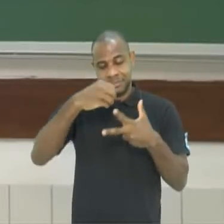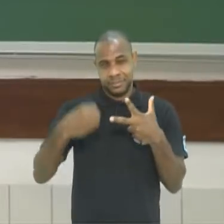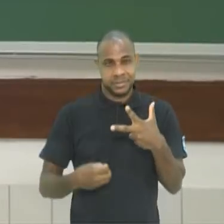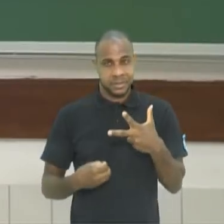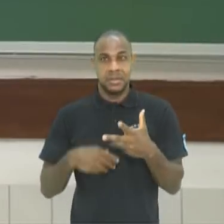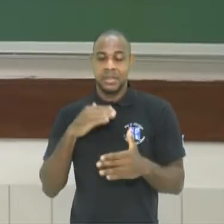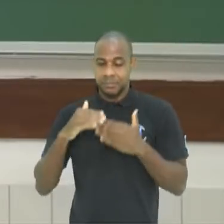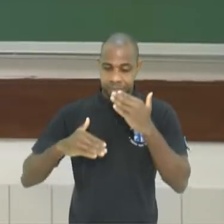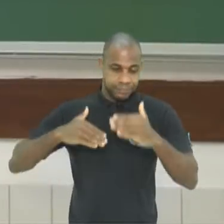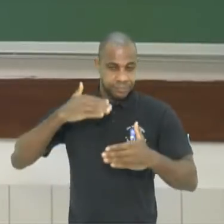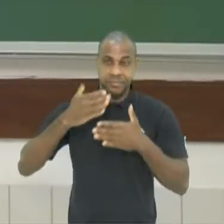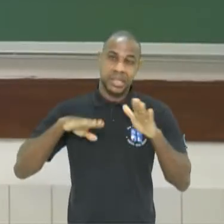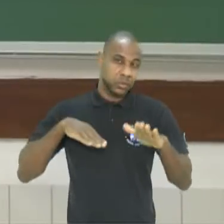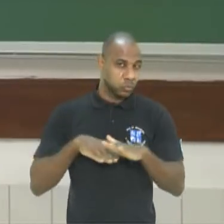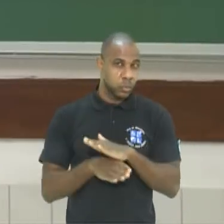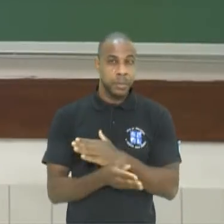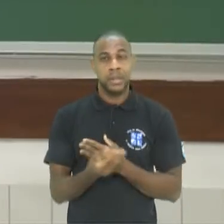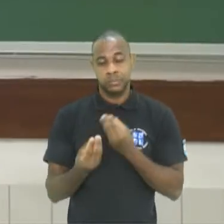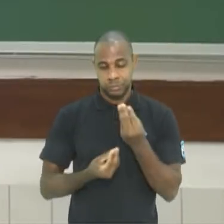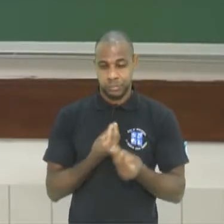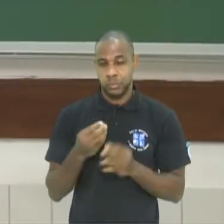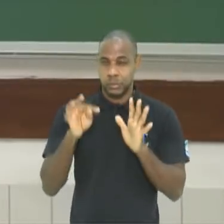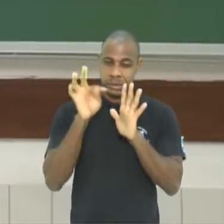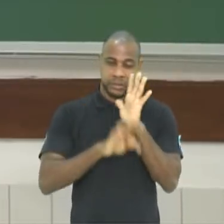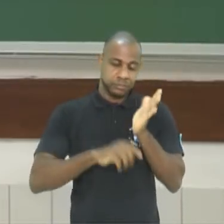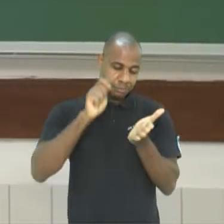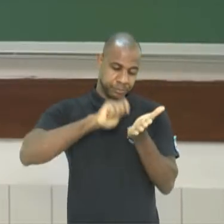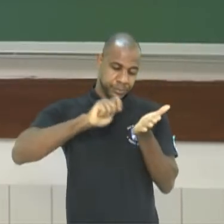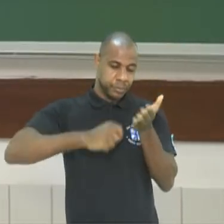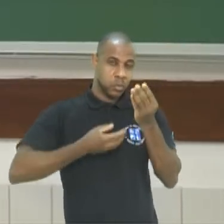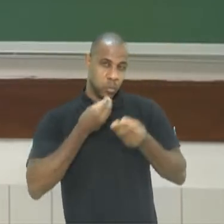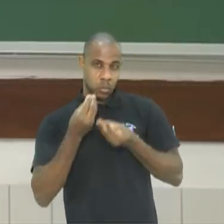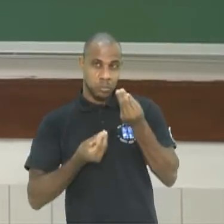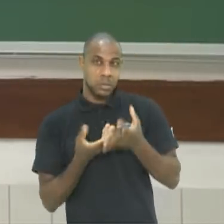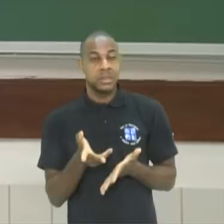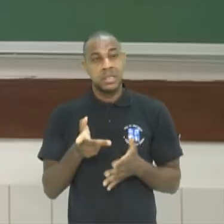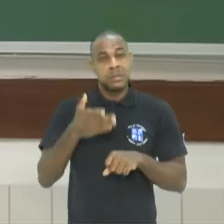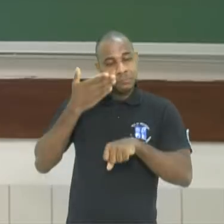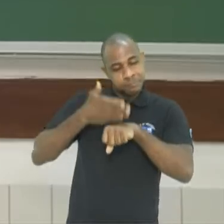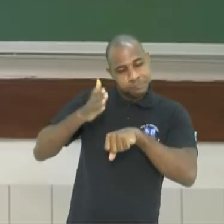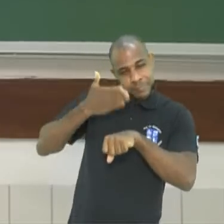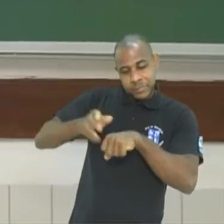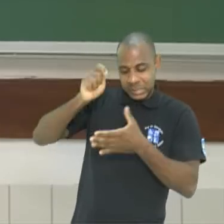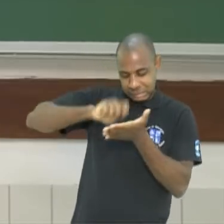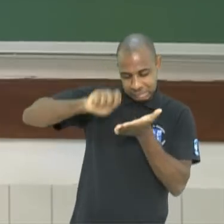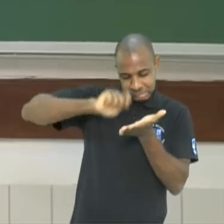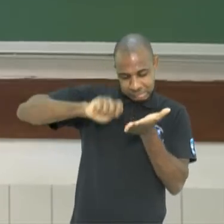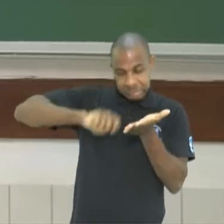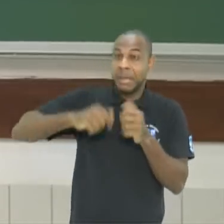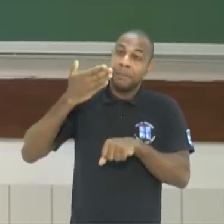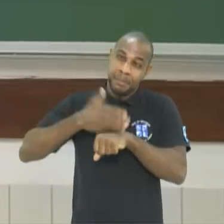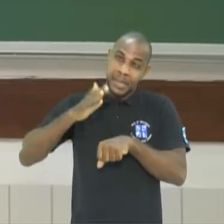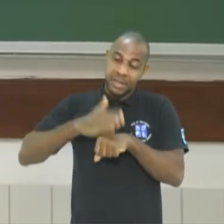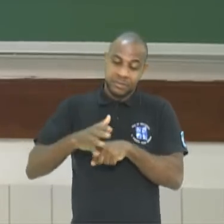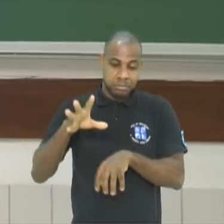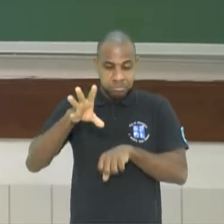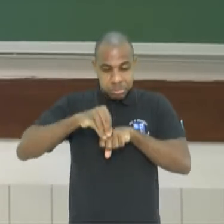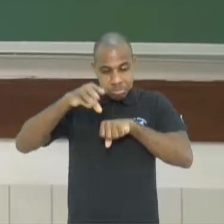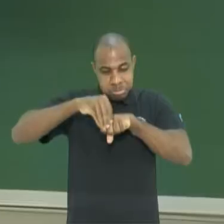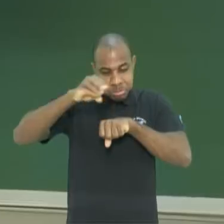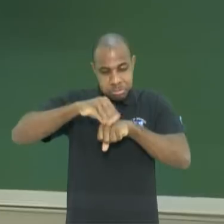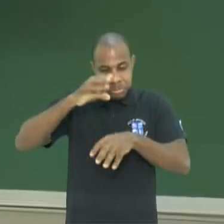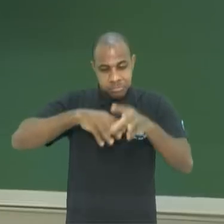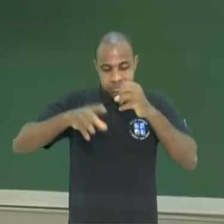se habituando com a escrita desse texto. Por quê? Porque quanto mais a gente escreve, mais prática a gente vai